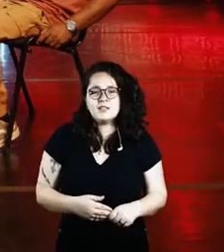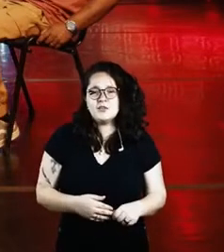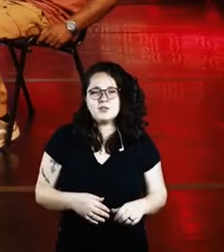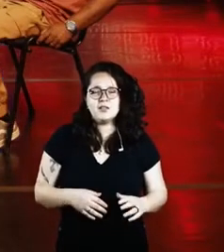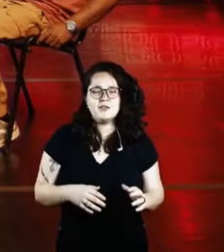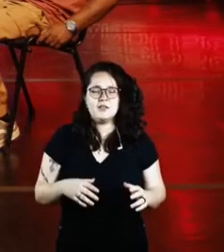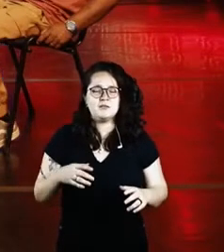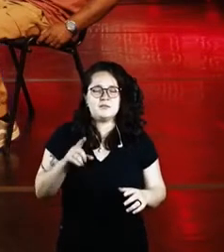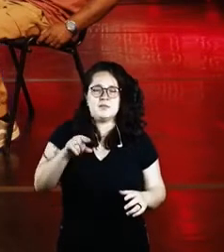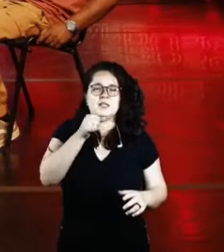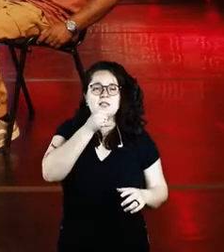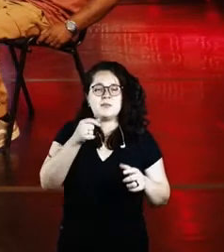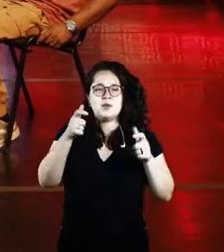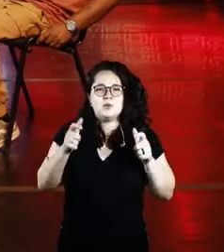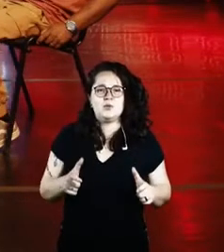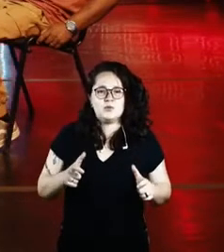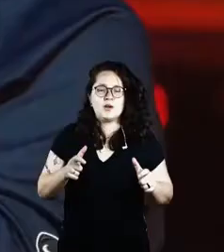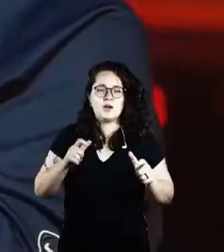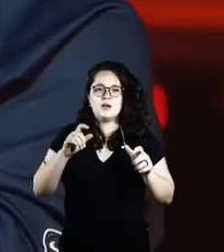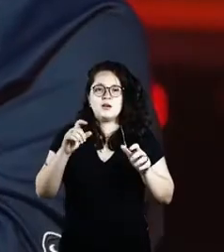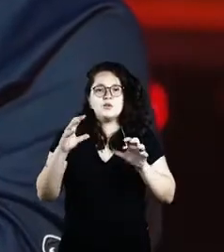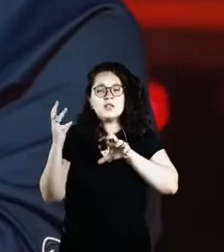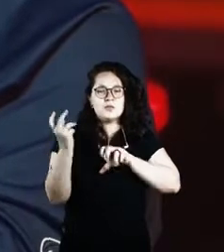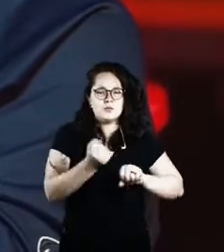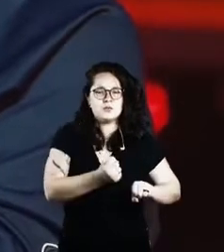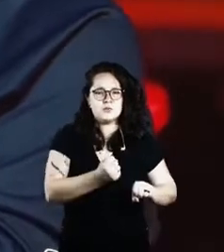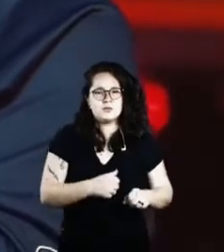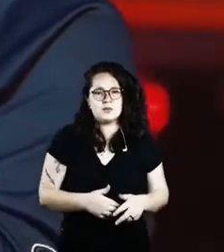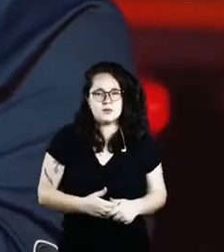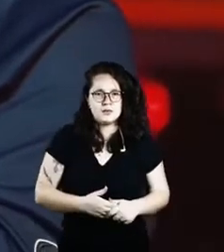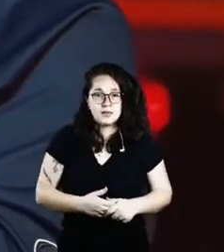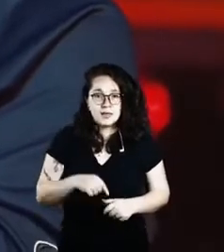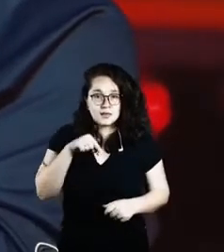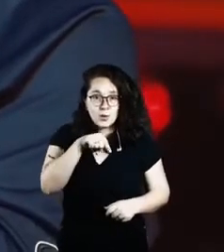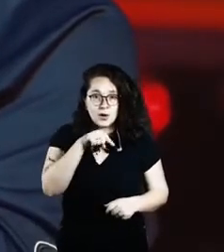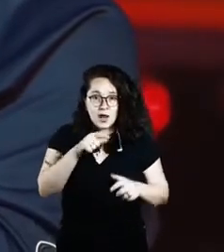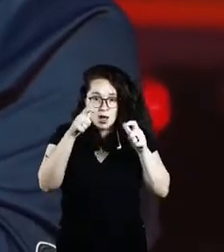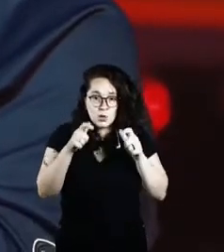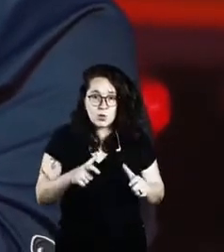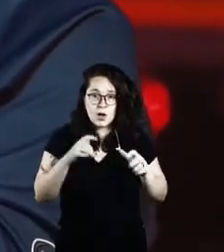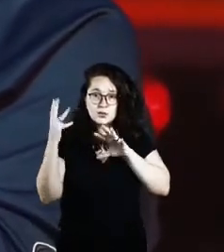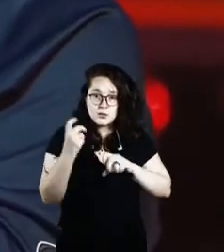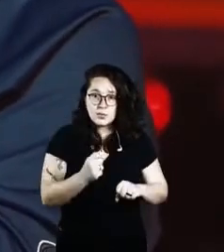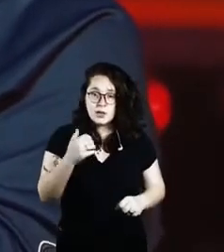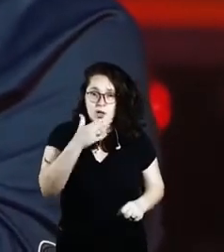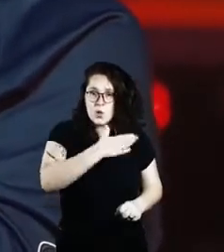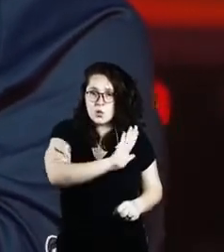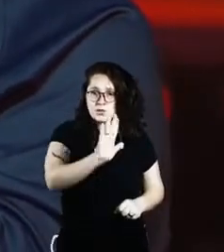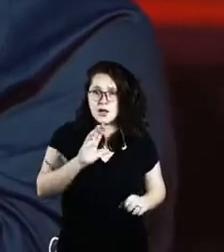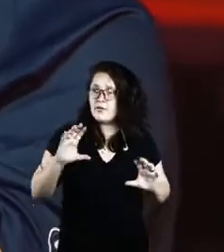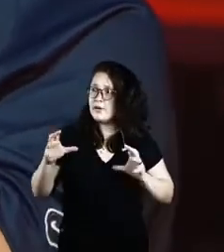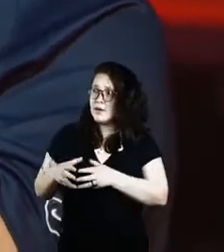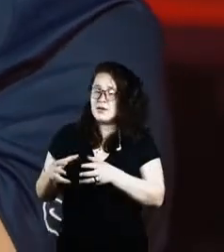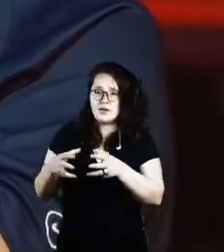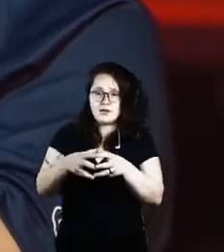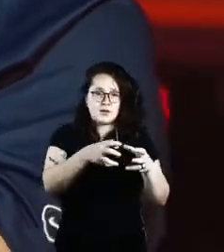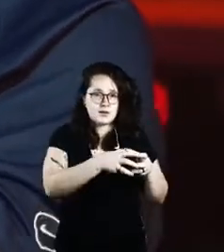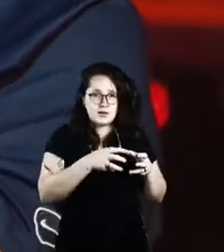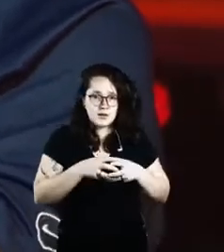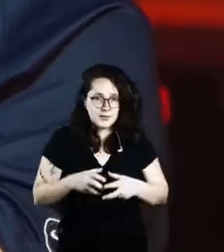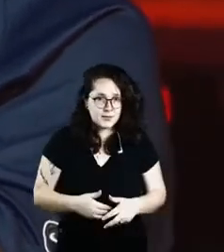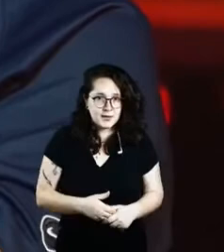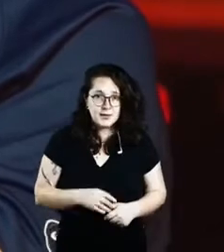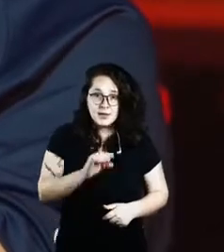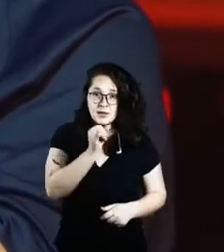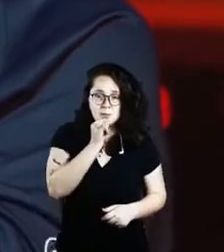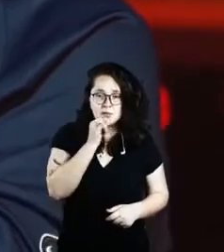dança. É. E, até então, a São Bento não gostava das equipes. Tá? Então, como eu era de